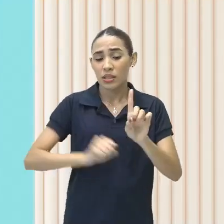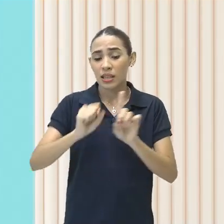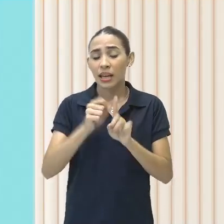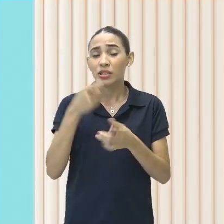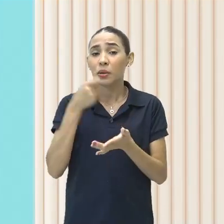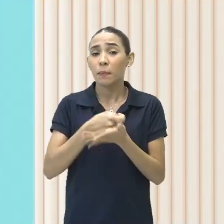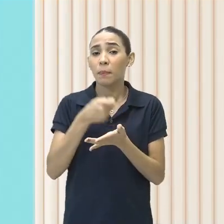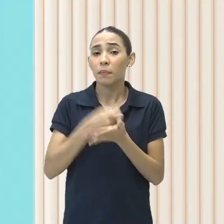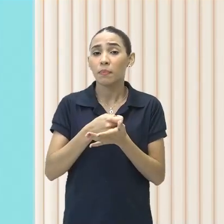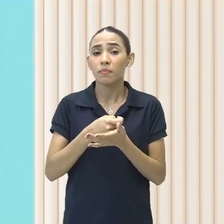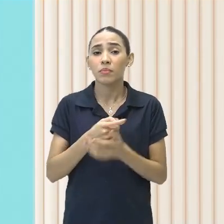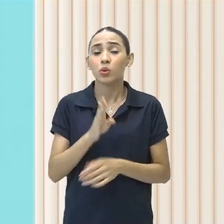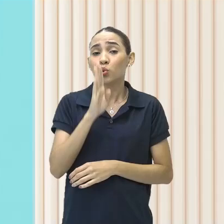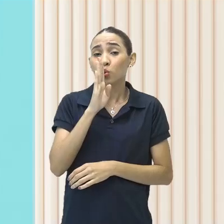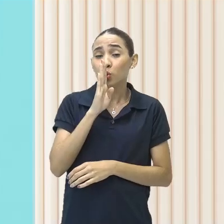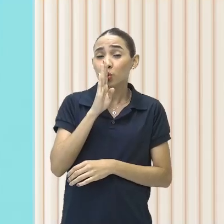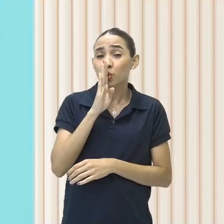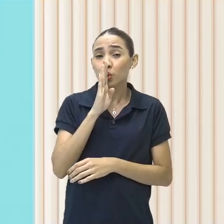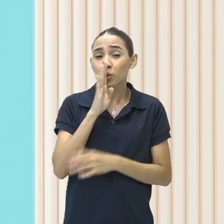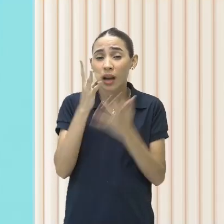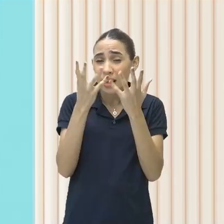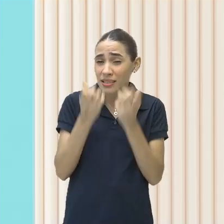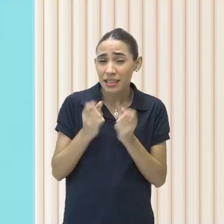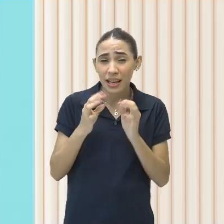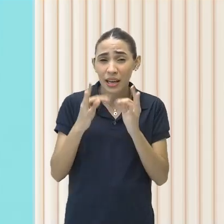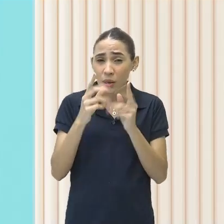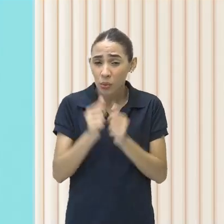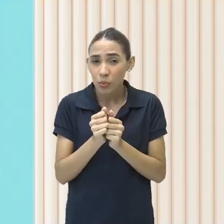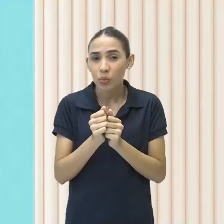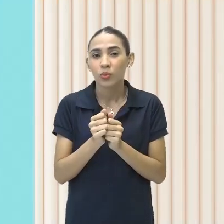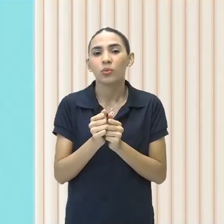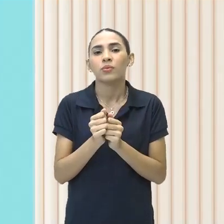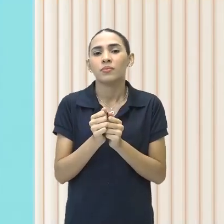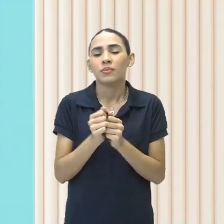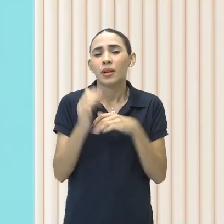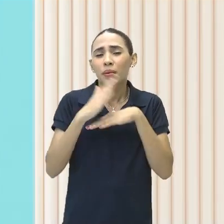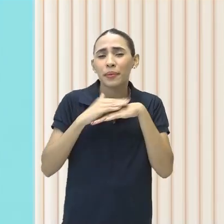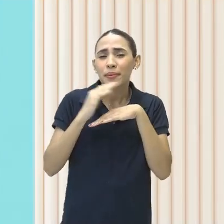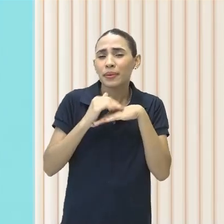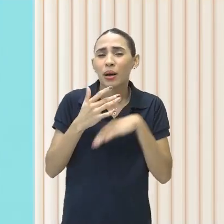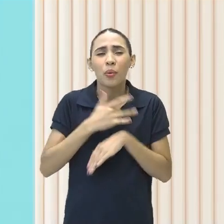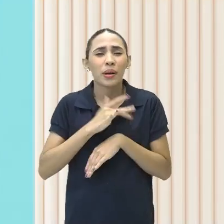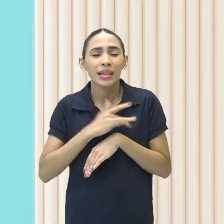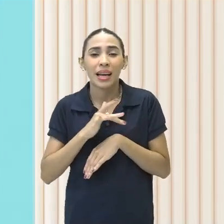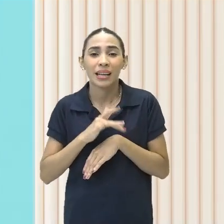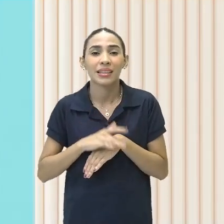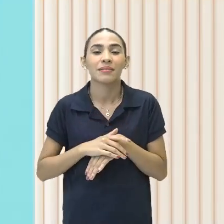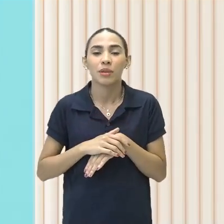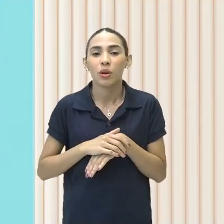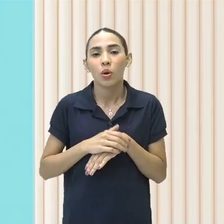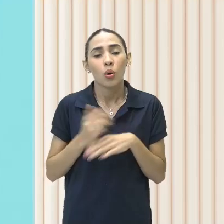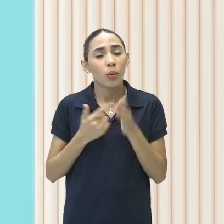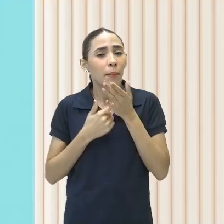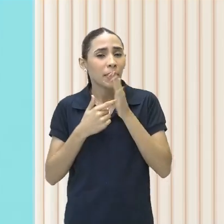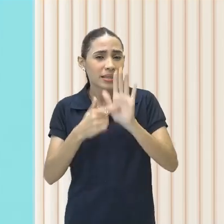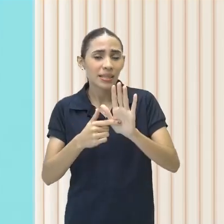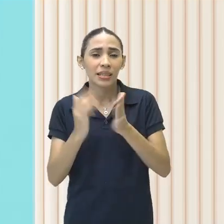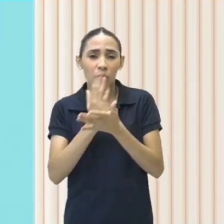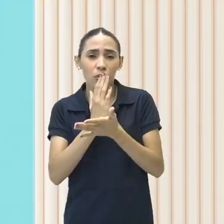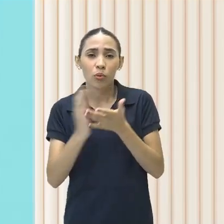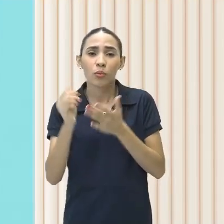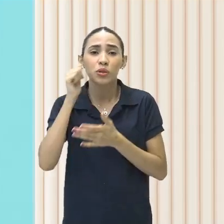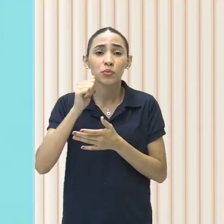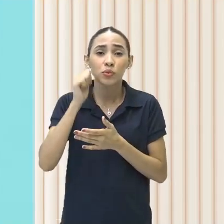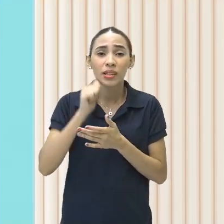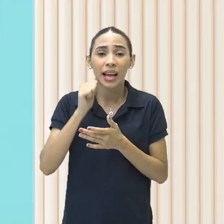mulher ser calada, submissa, de forma assim, bem mesmo ali, ai, coitado, ele ainda consegue mostrar que algumas mulheres ali